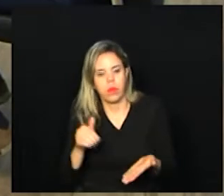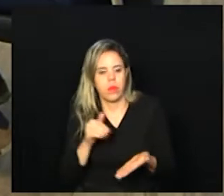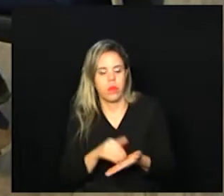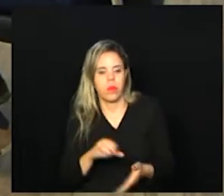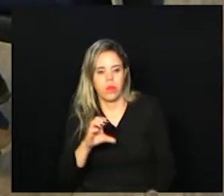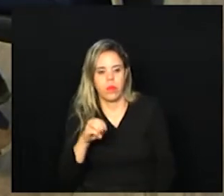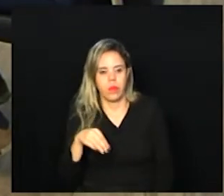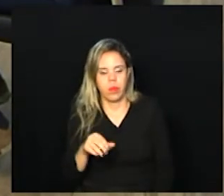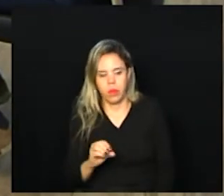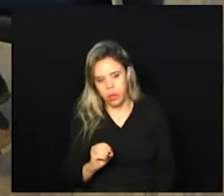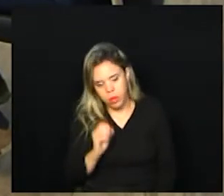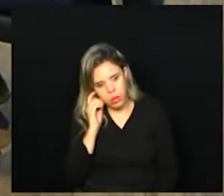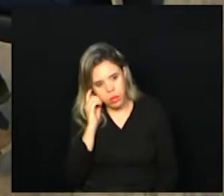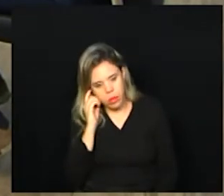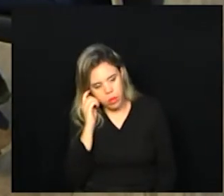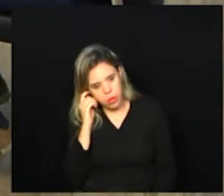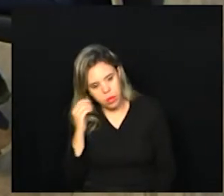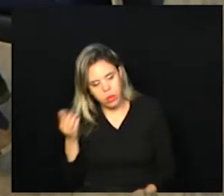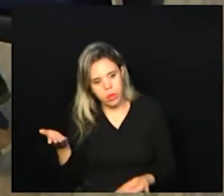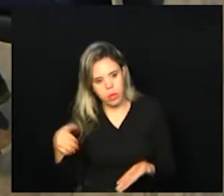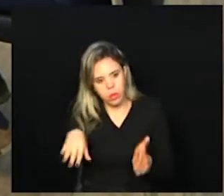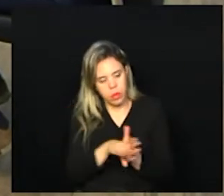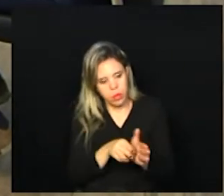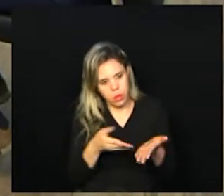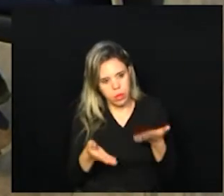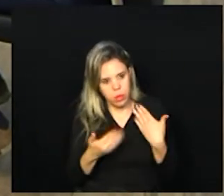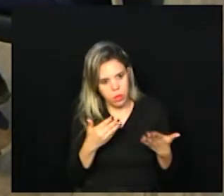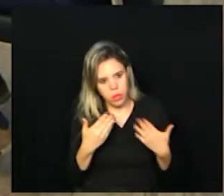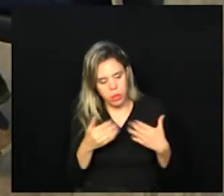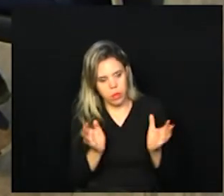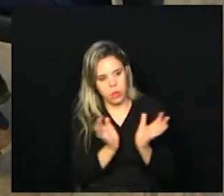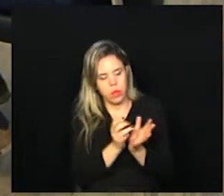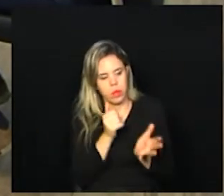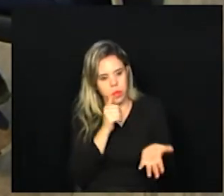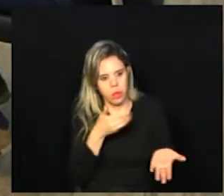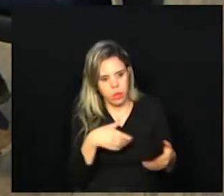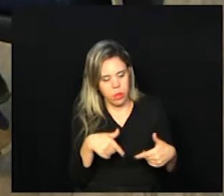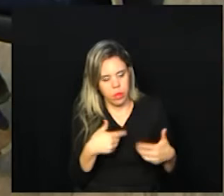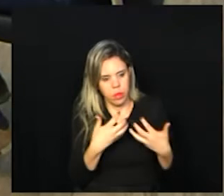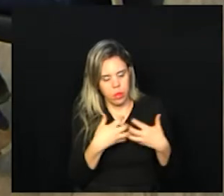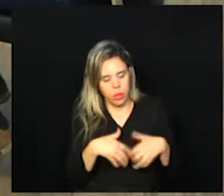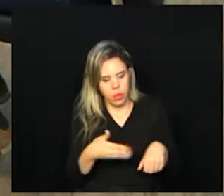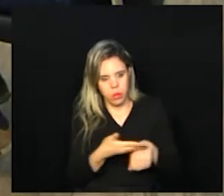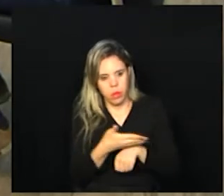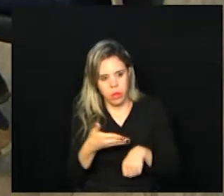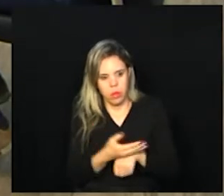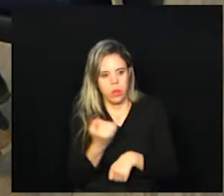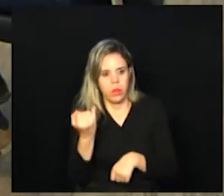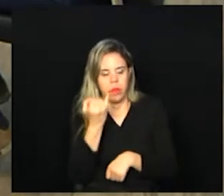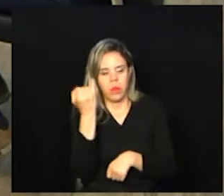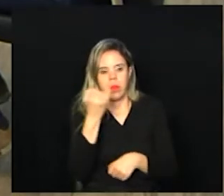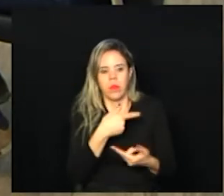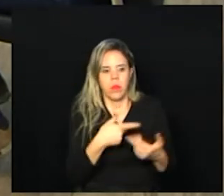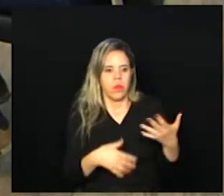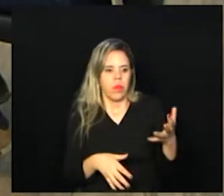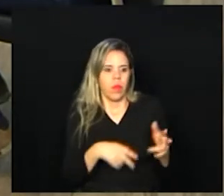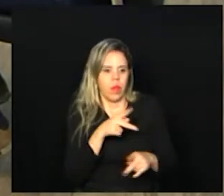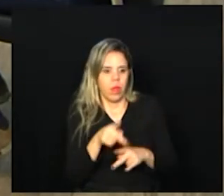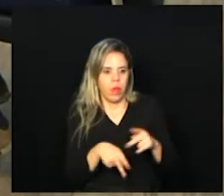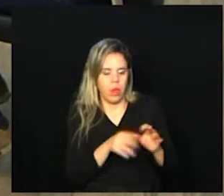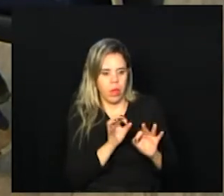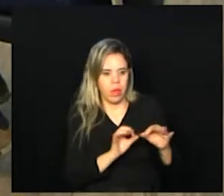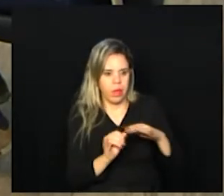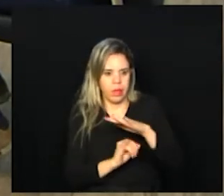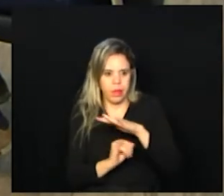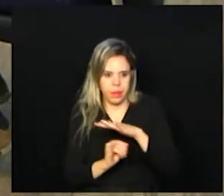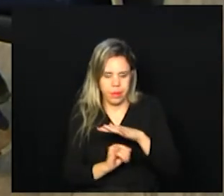SEAMO, Coordenadoria da Mulher, para que viesse para a Comissão da Mulher, que tem uma participação importante aí de vários coletivos, de